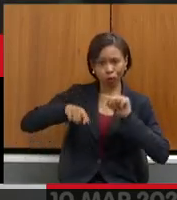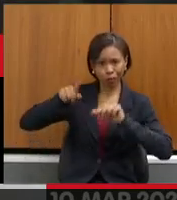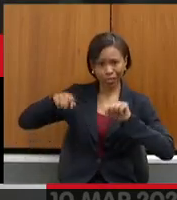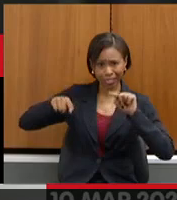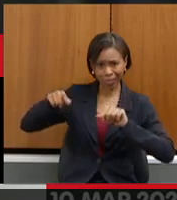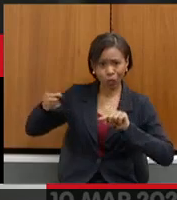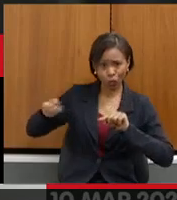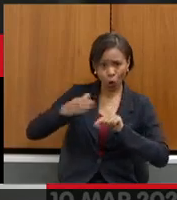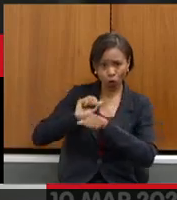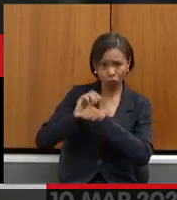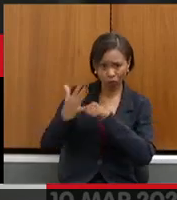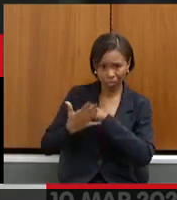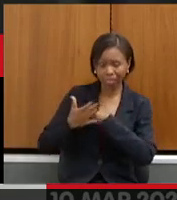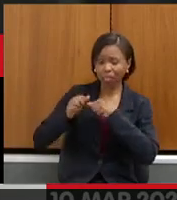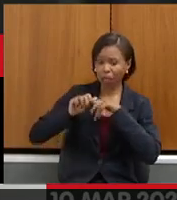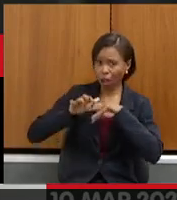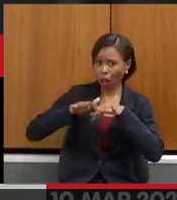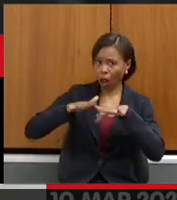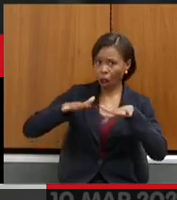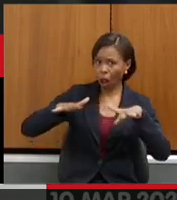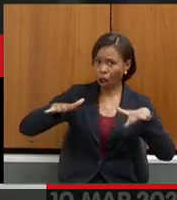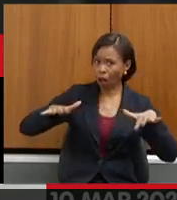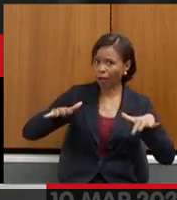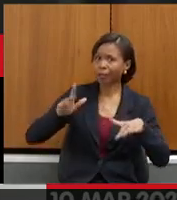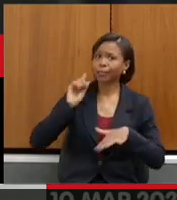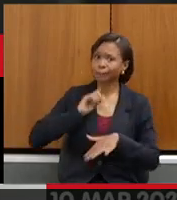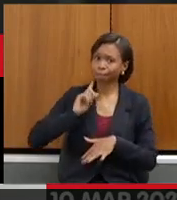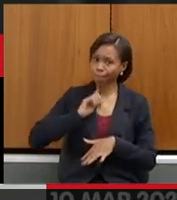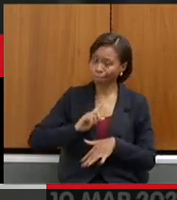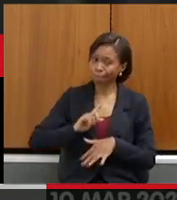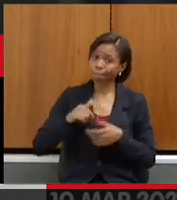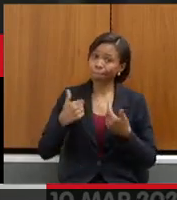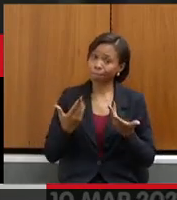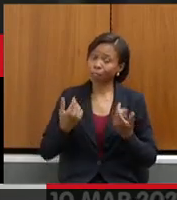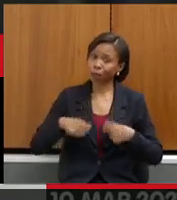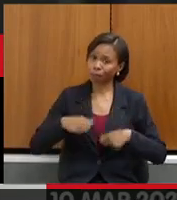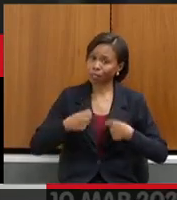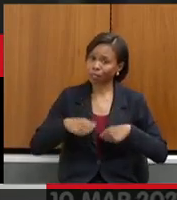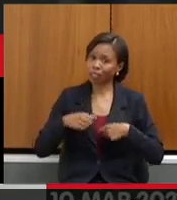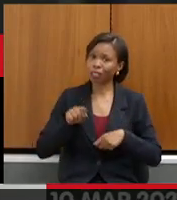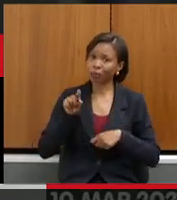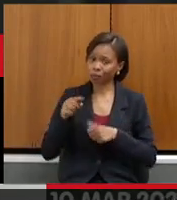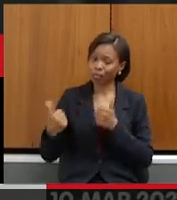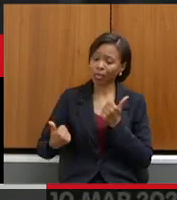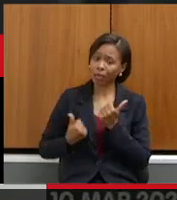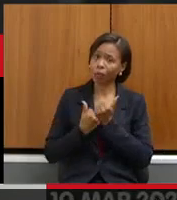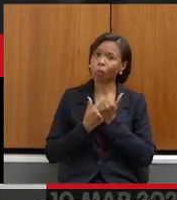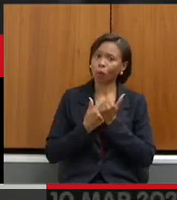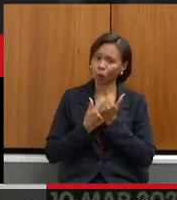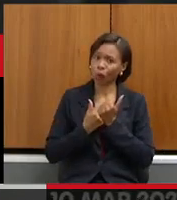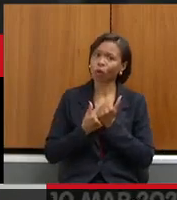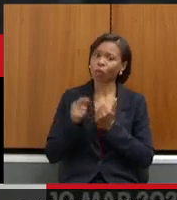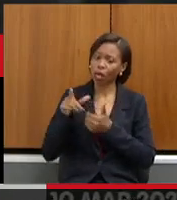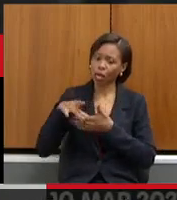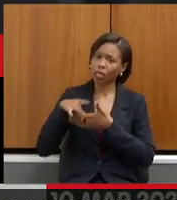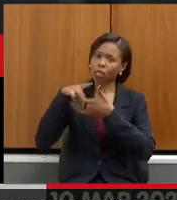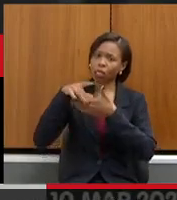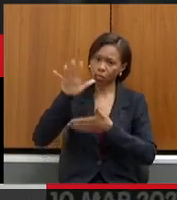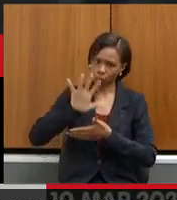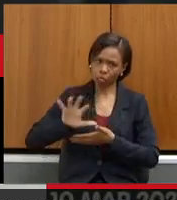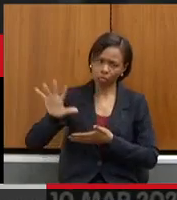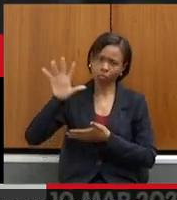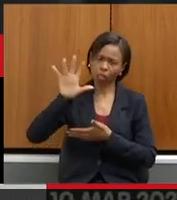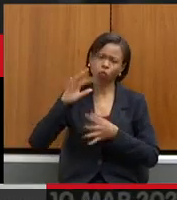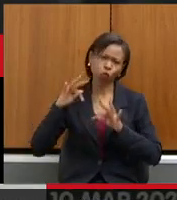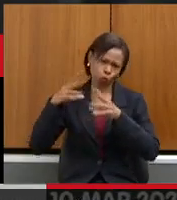elas realmente elas estarão circulando muito no status e eu preciso muito assim do apoio da senhora como a liderança local nossa senhora vai